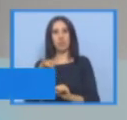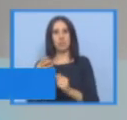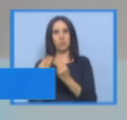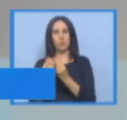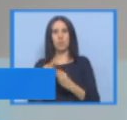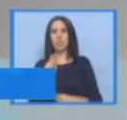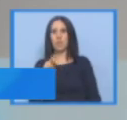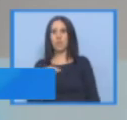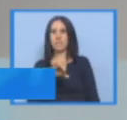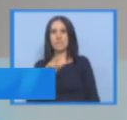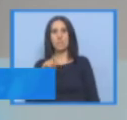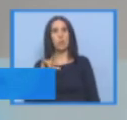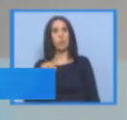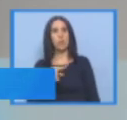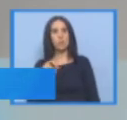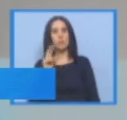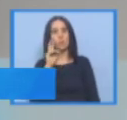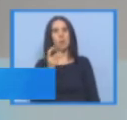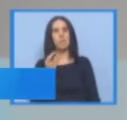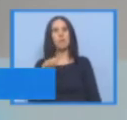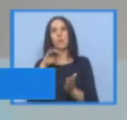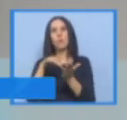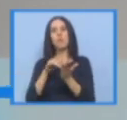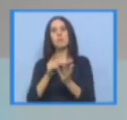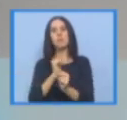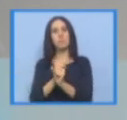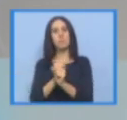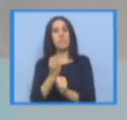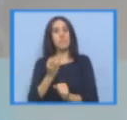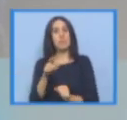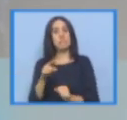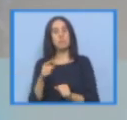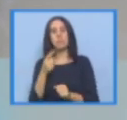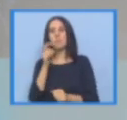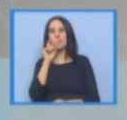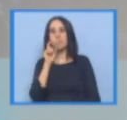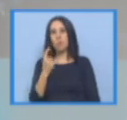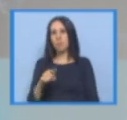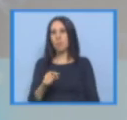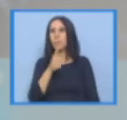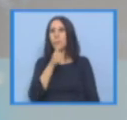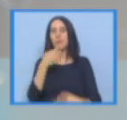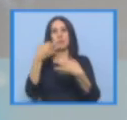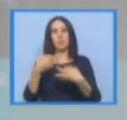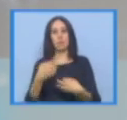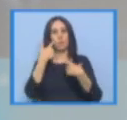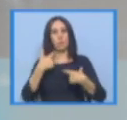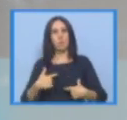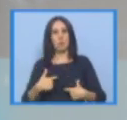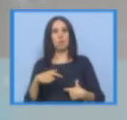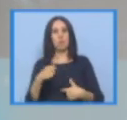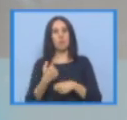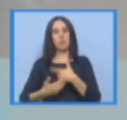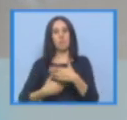connosco Eunice Lourenço para olhar o Código do Trabalho e até que ponto este salvaguarda a dignidade humana na sua